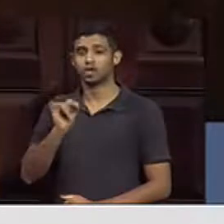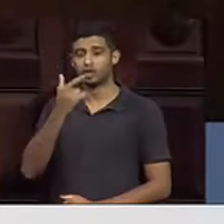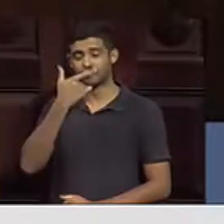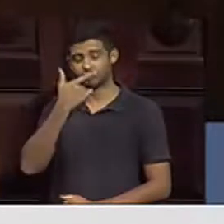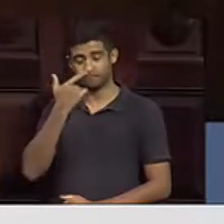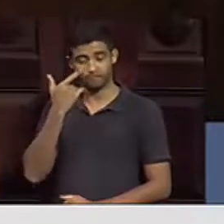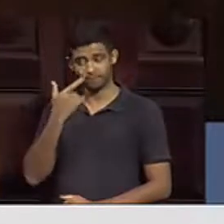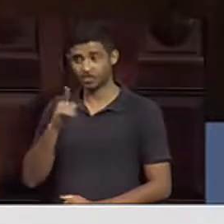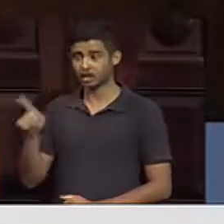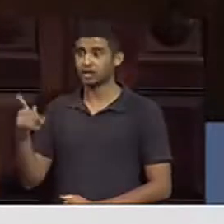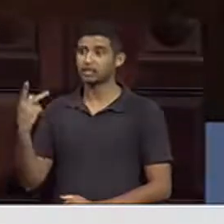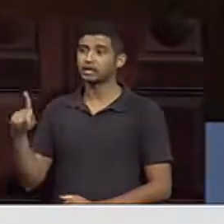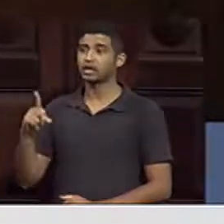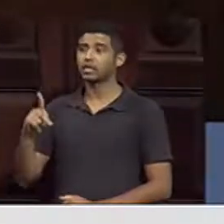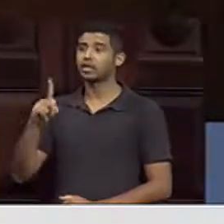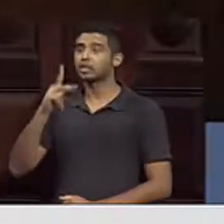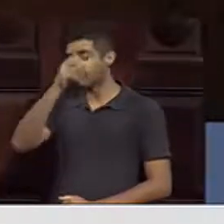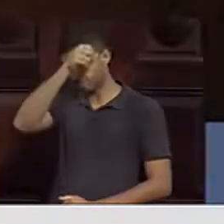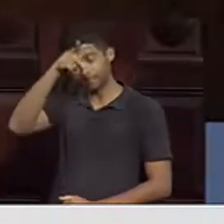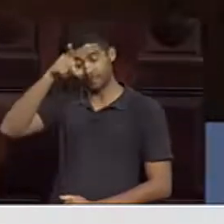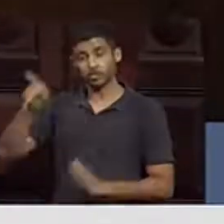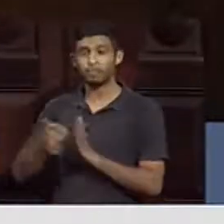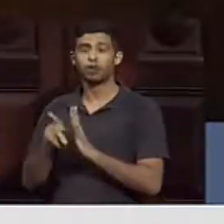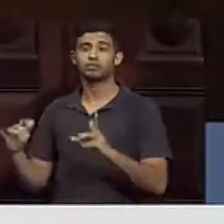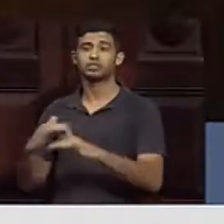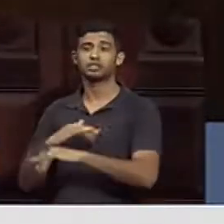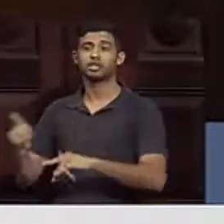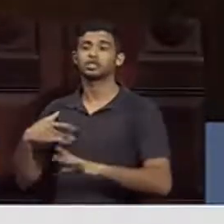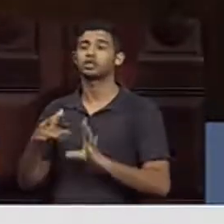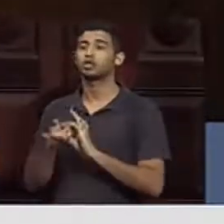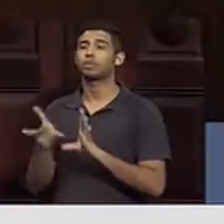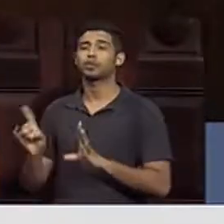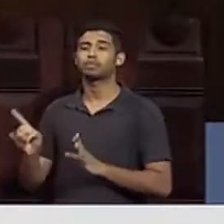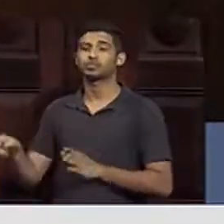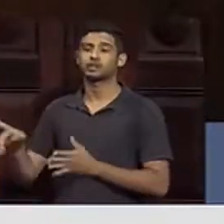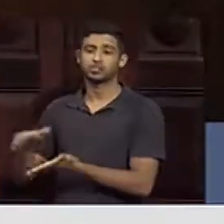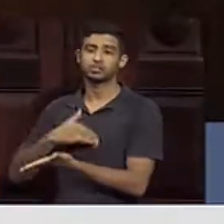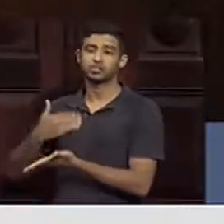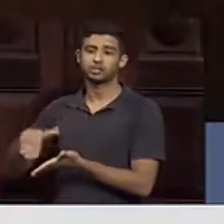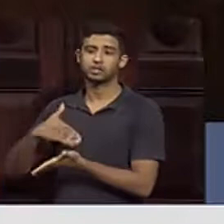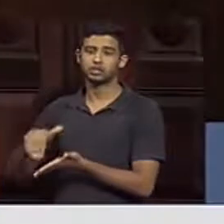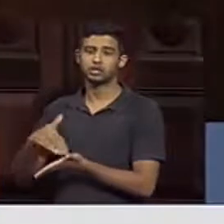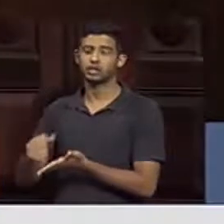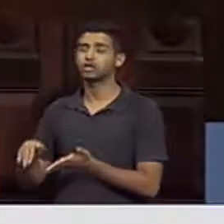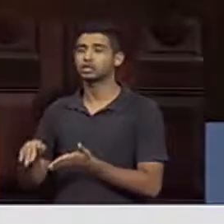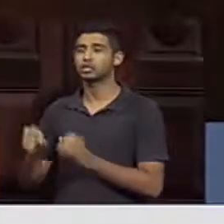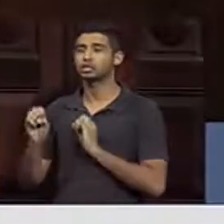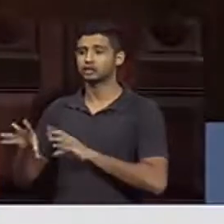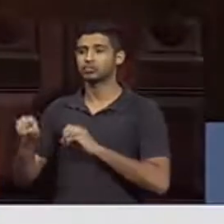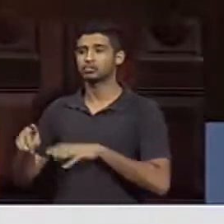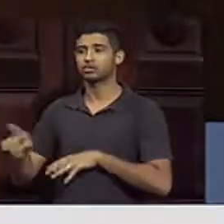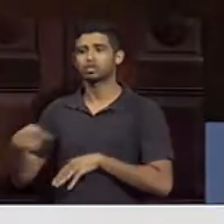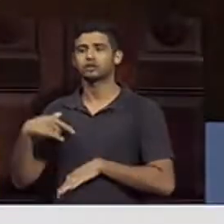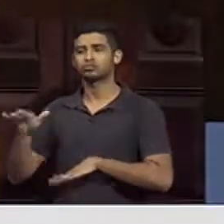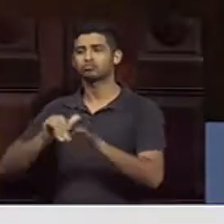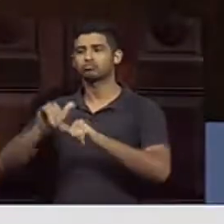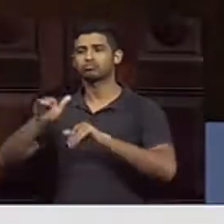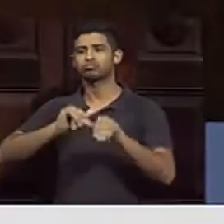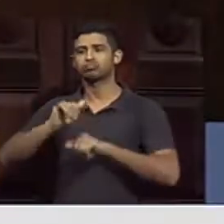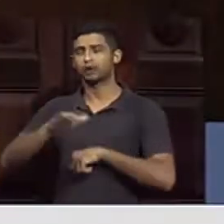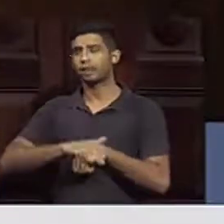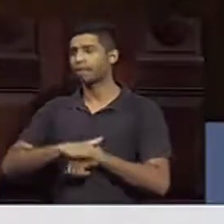do prefeito de não permitir que a Secretaria Municipal de Educação convocasse